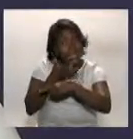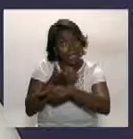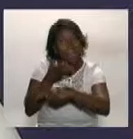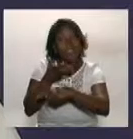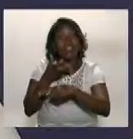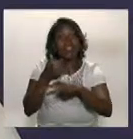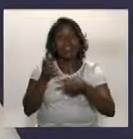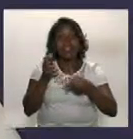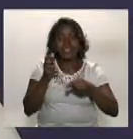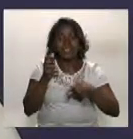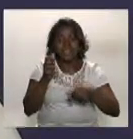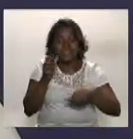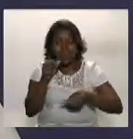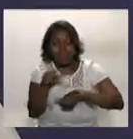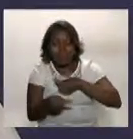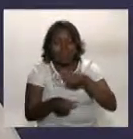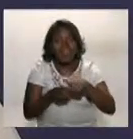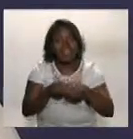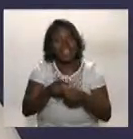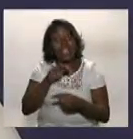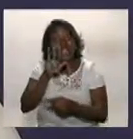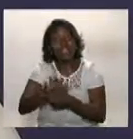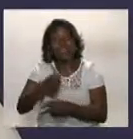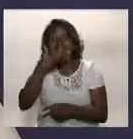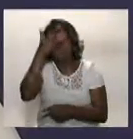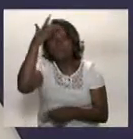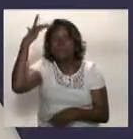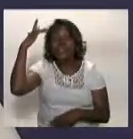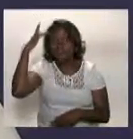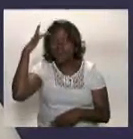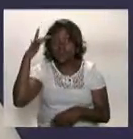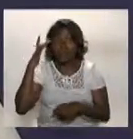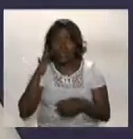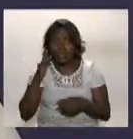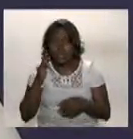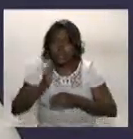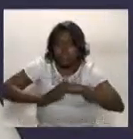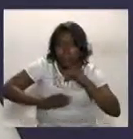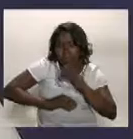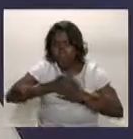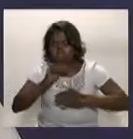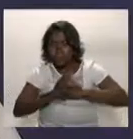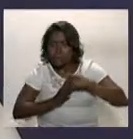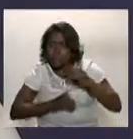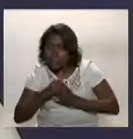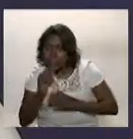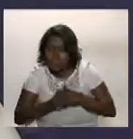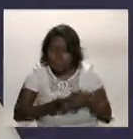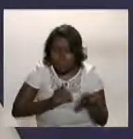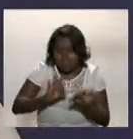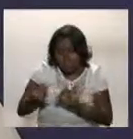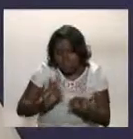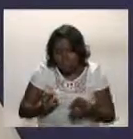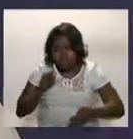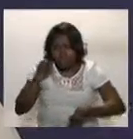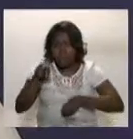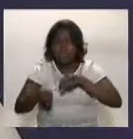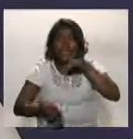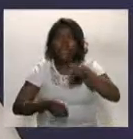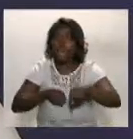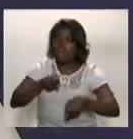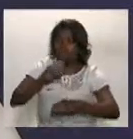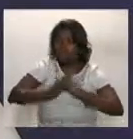sejam OCIP, tenham utilidade pública. A gente também tem um programa na Secretaria de Transporte, que